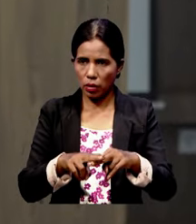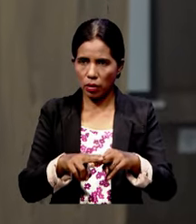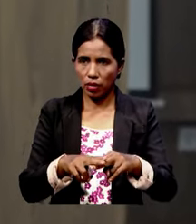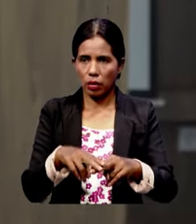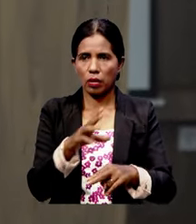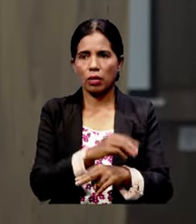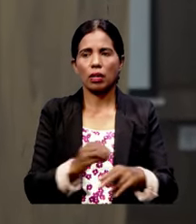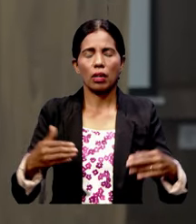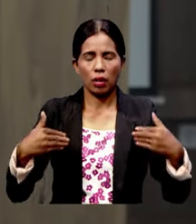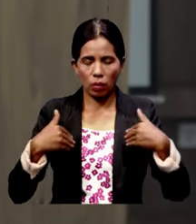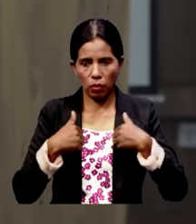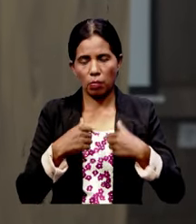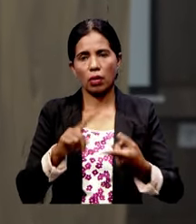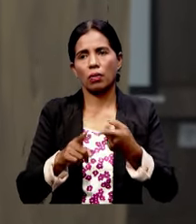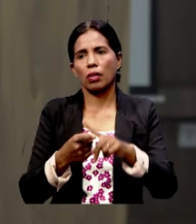hamba colega sira tamba